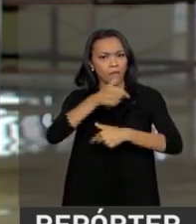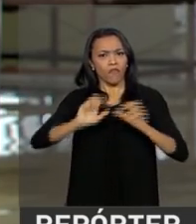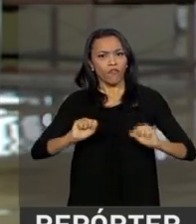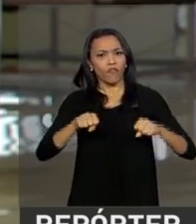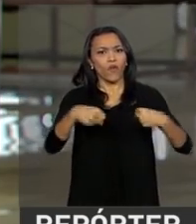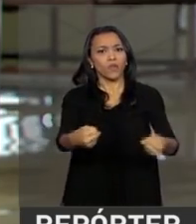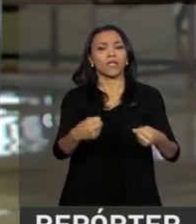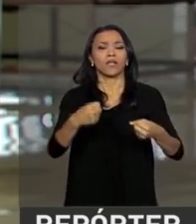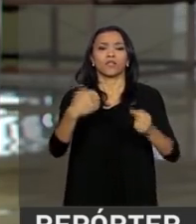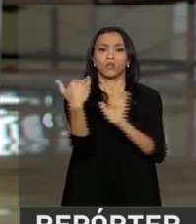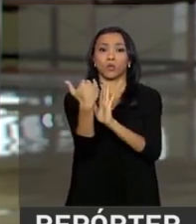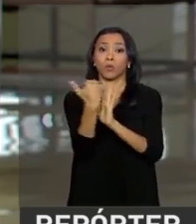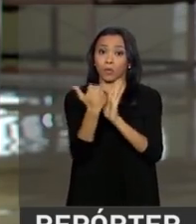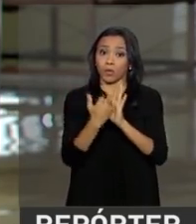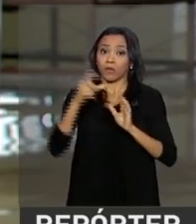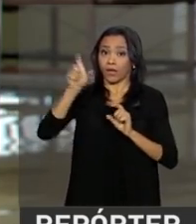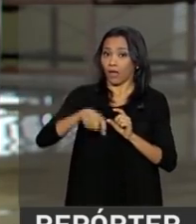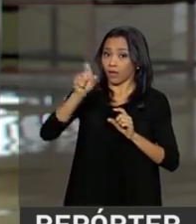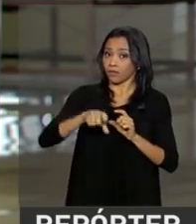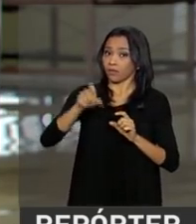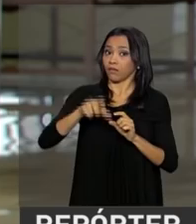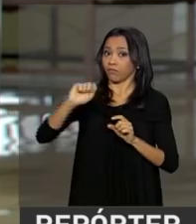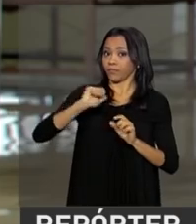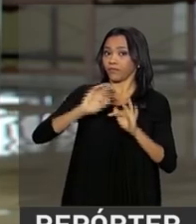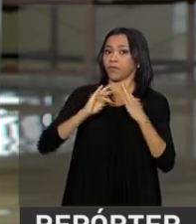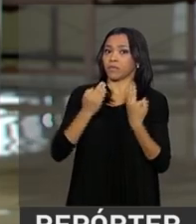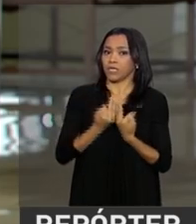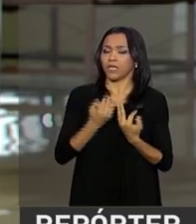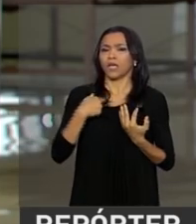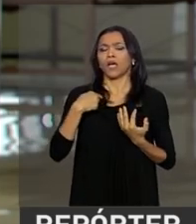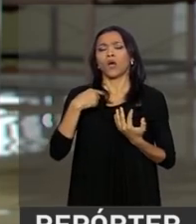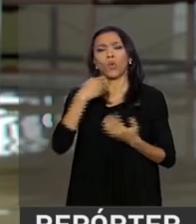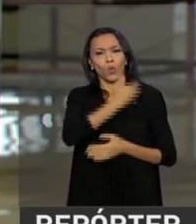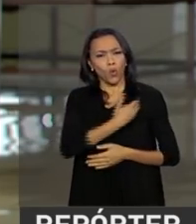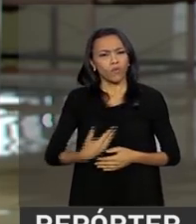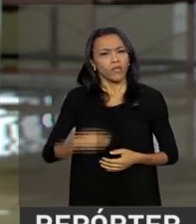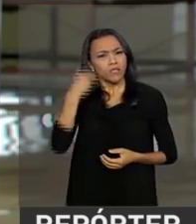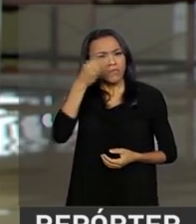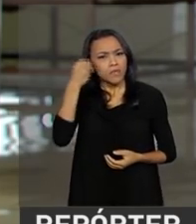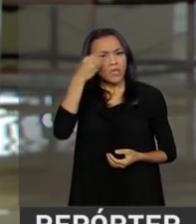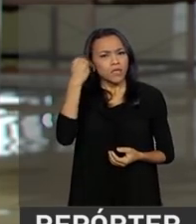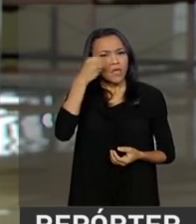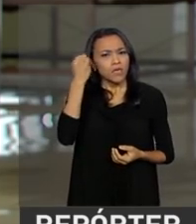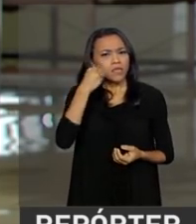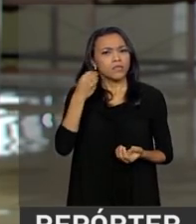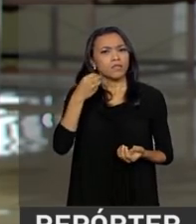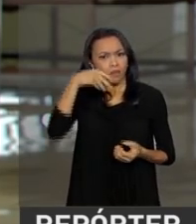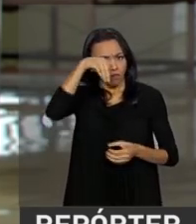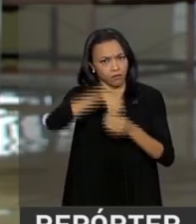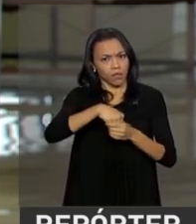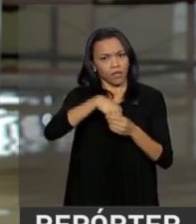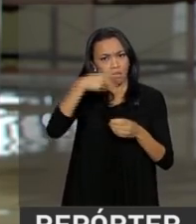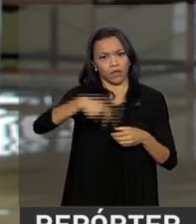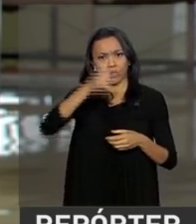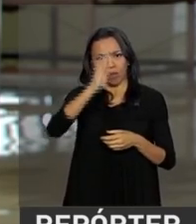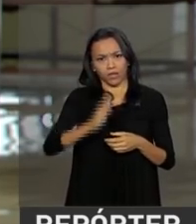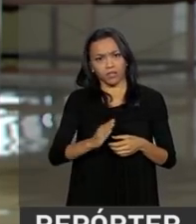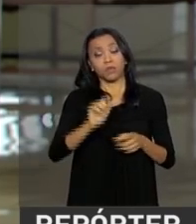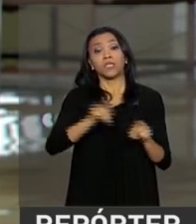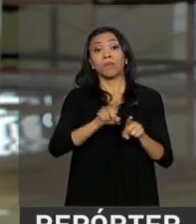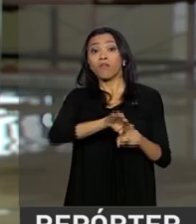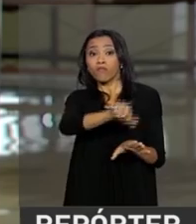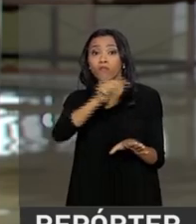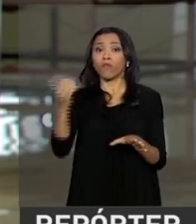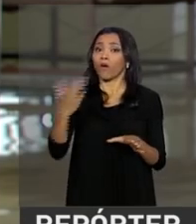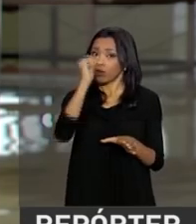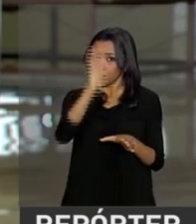programa Bolsa Família, disse que o governo buscou experiências exitosas, tanto dentro do Brasil quanto no